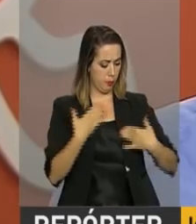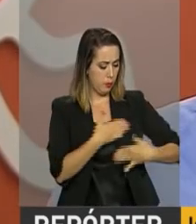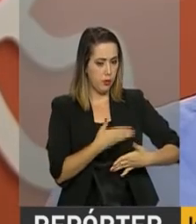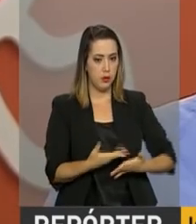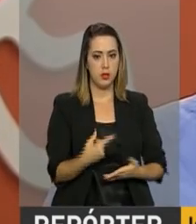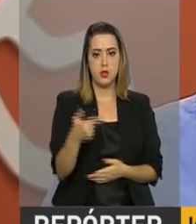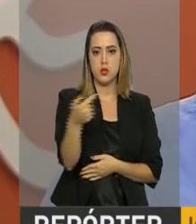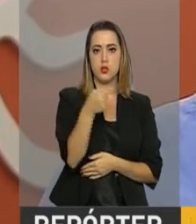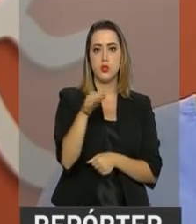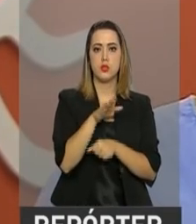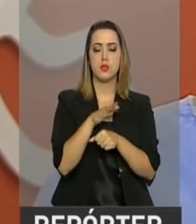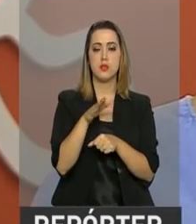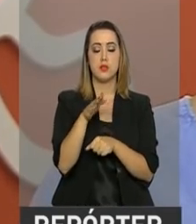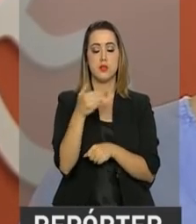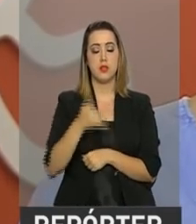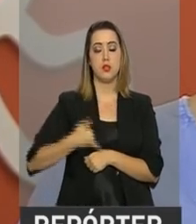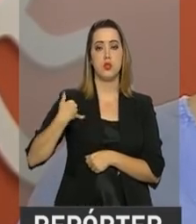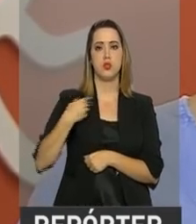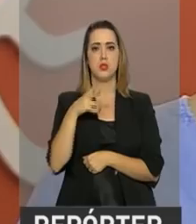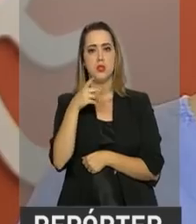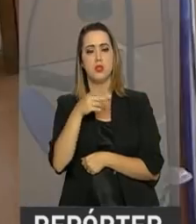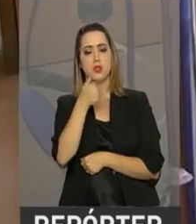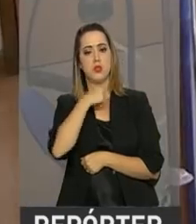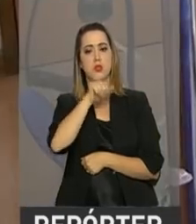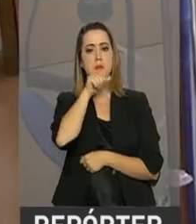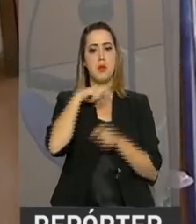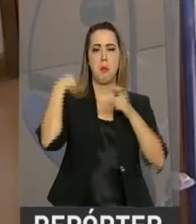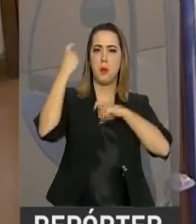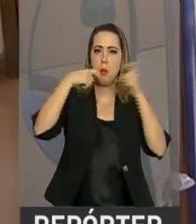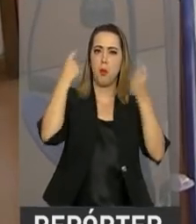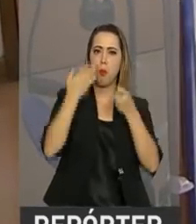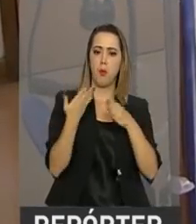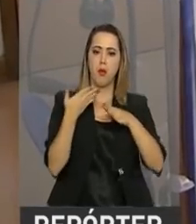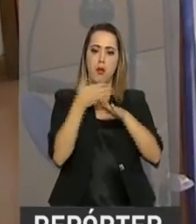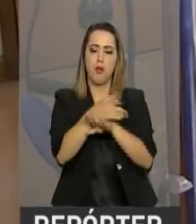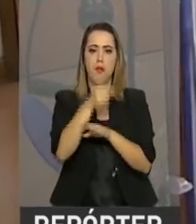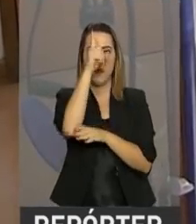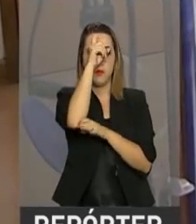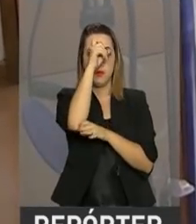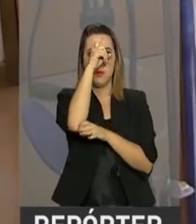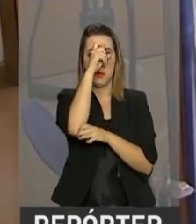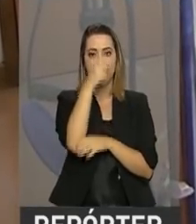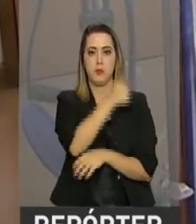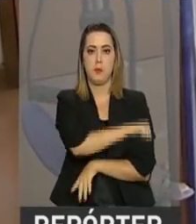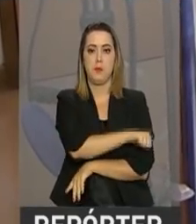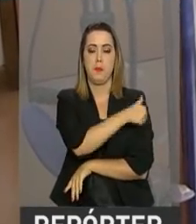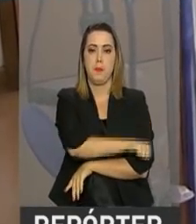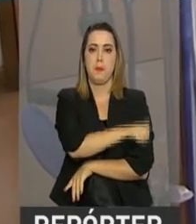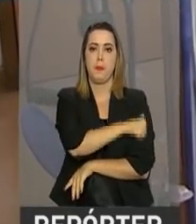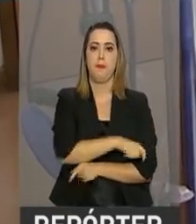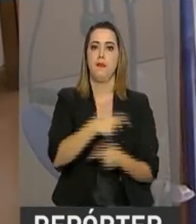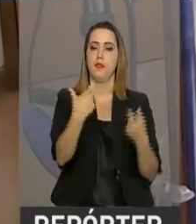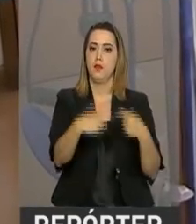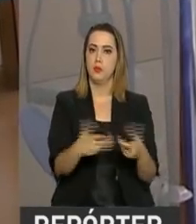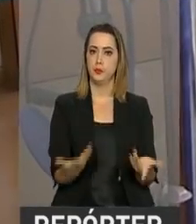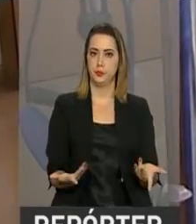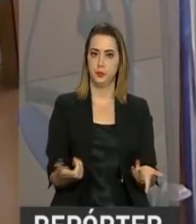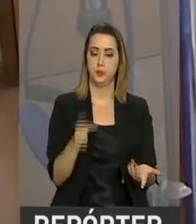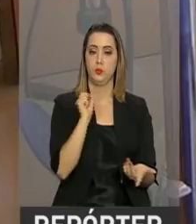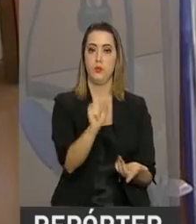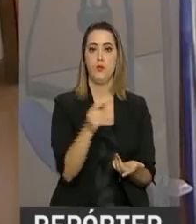anos a mãe dele ficou preocupada Juliana levou o filho a um hospital em Macaé no Rio de Janeiro onde mora e o